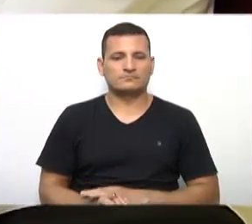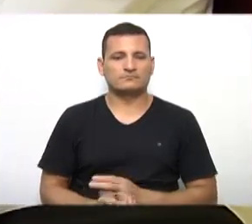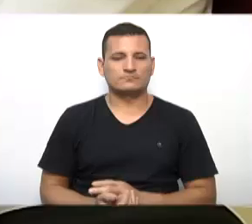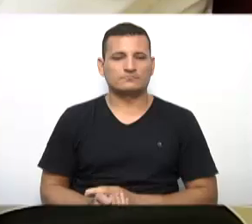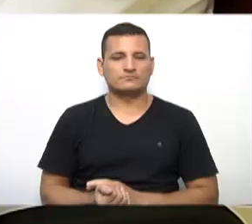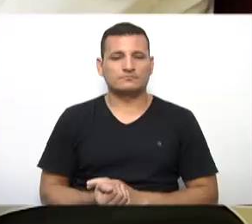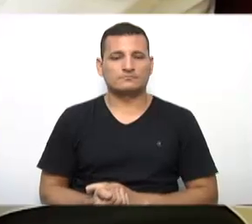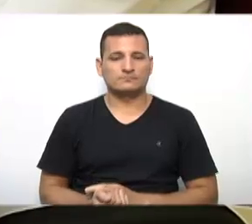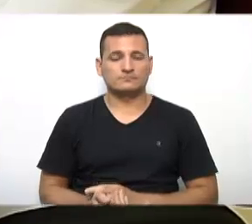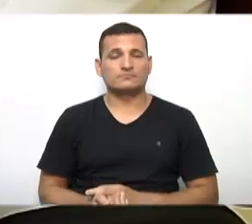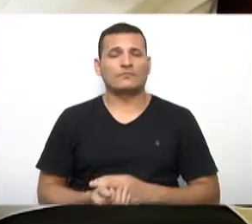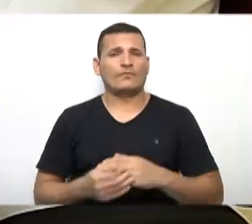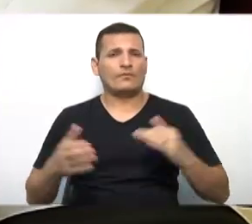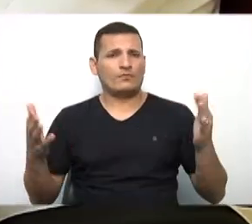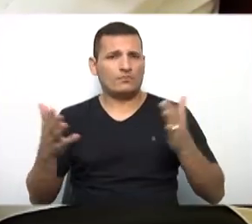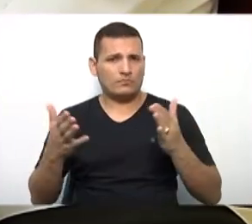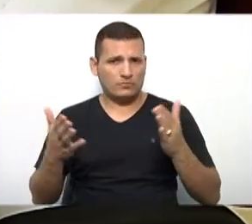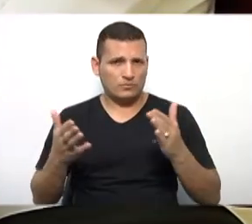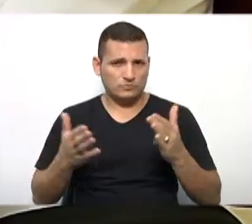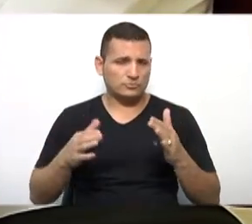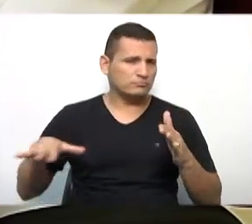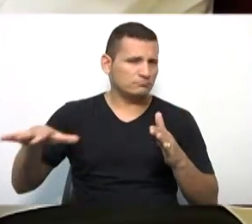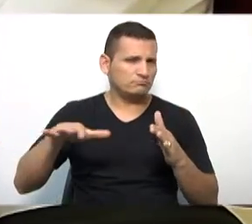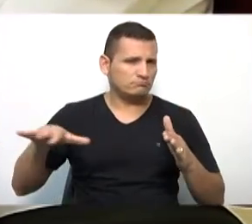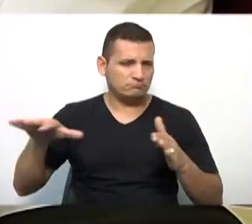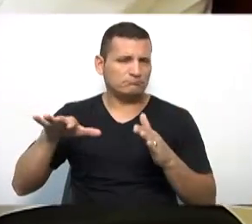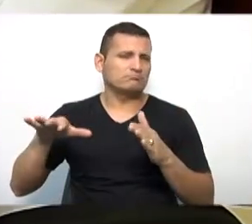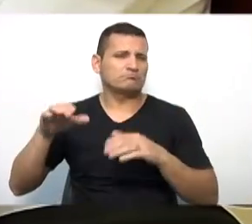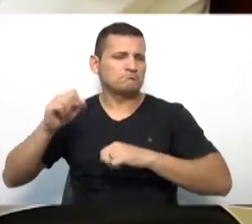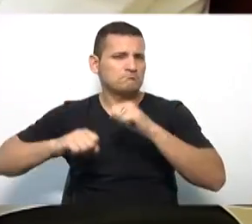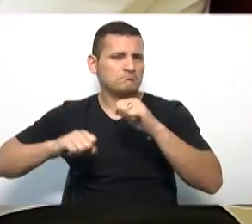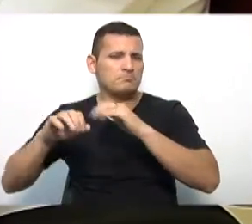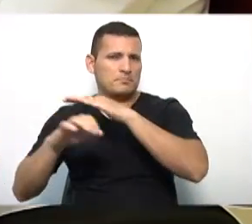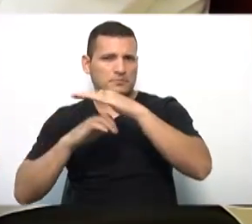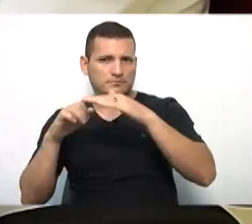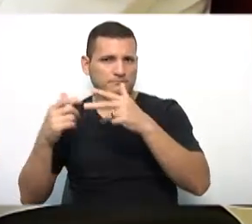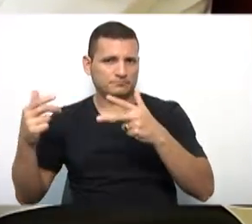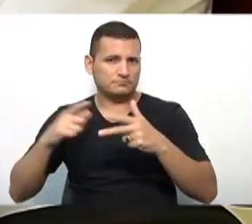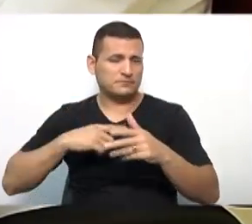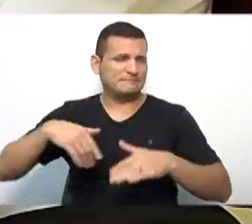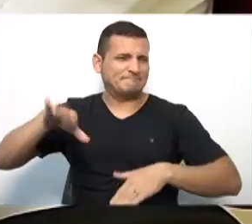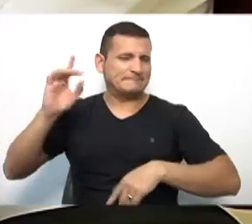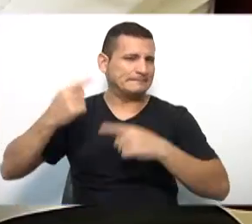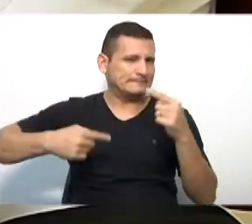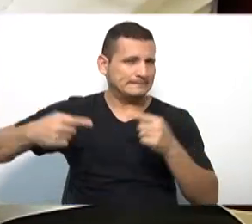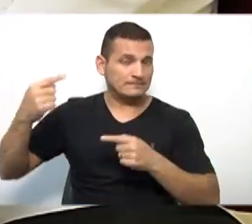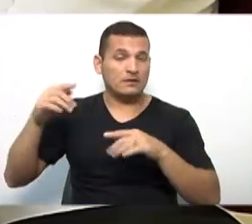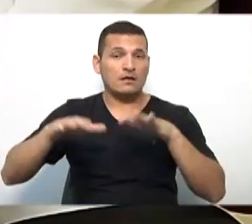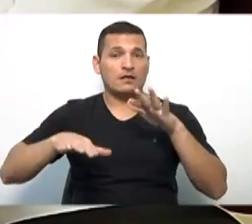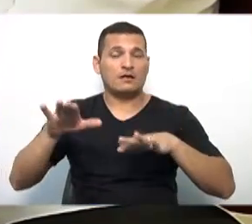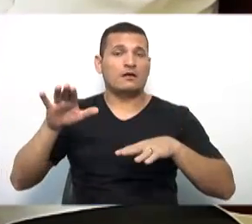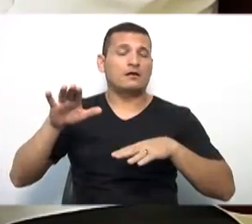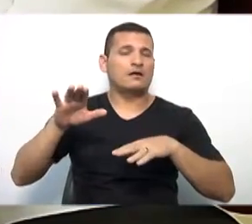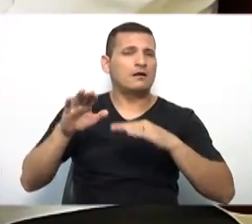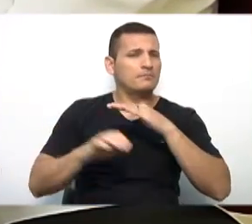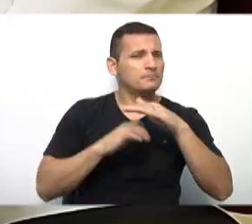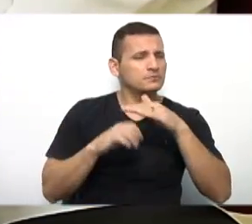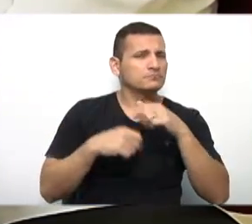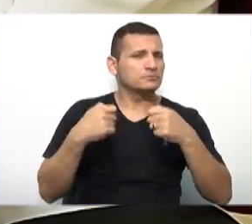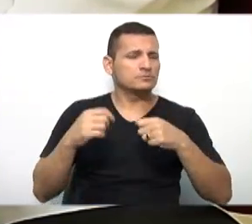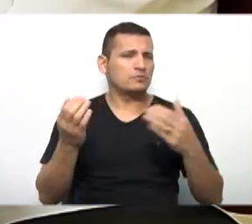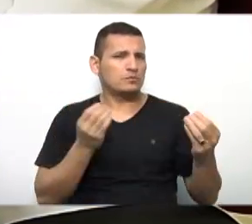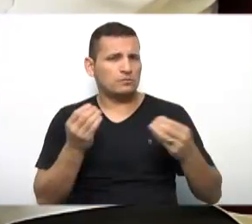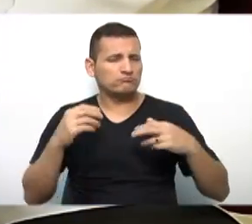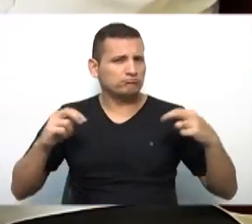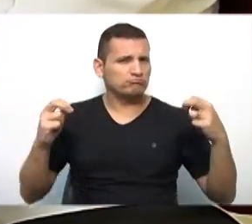O mercado está cada vez mais competitivo. E junto com a crise financeira, as empresas precisam sentar para alinhar estratégias de